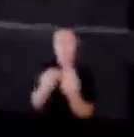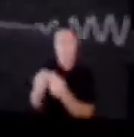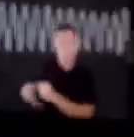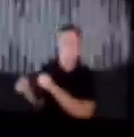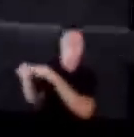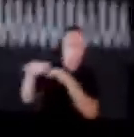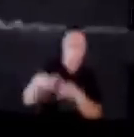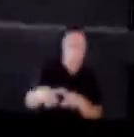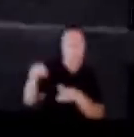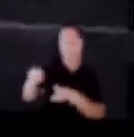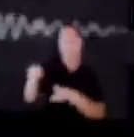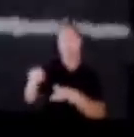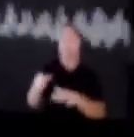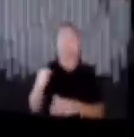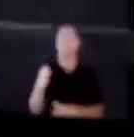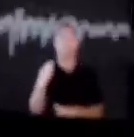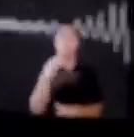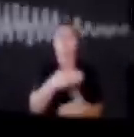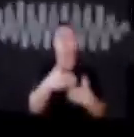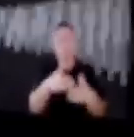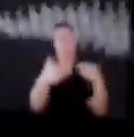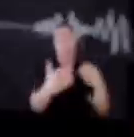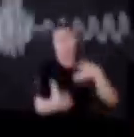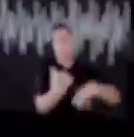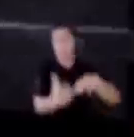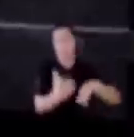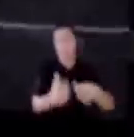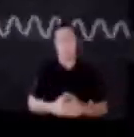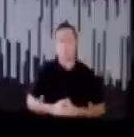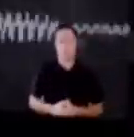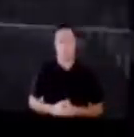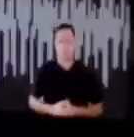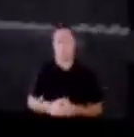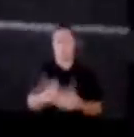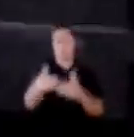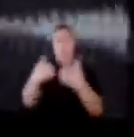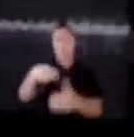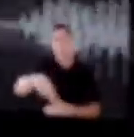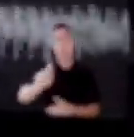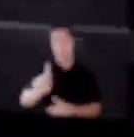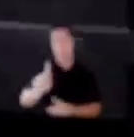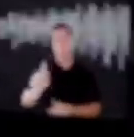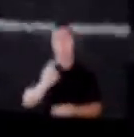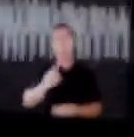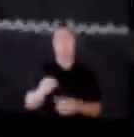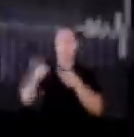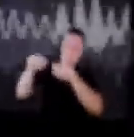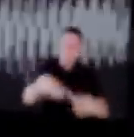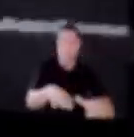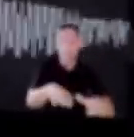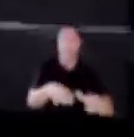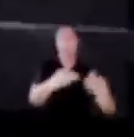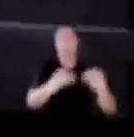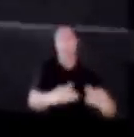não tem o que fazer na frente do QG no acampamento deixam todos na Alvorada para frente